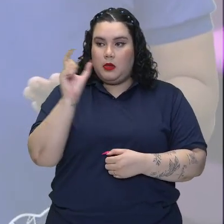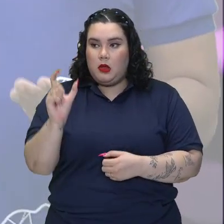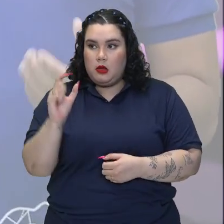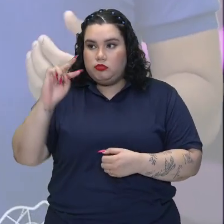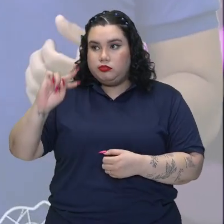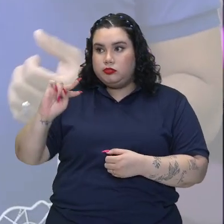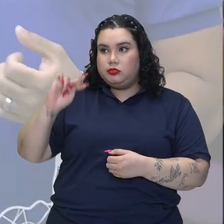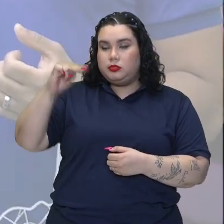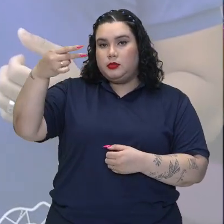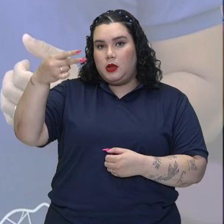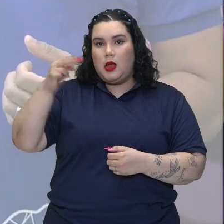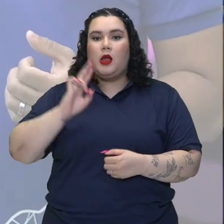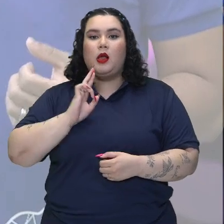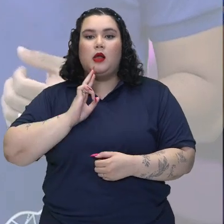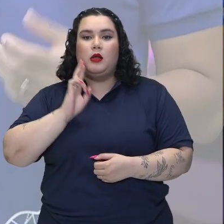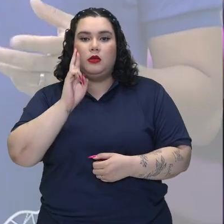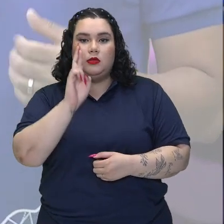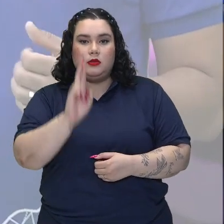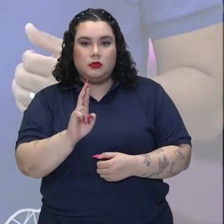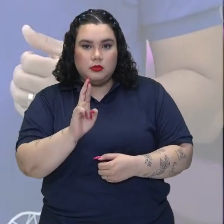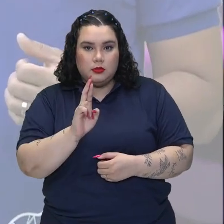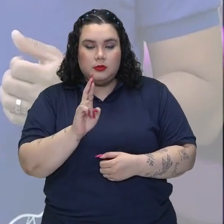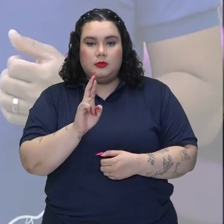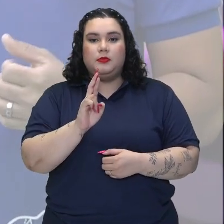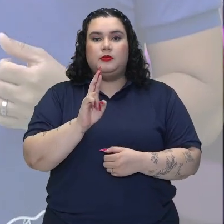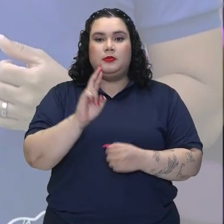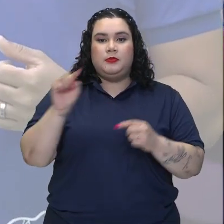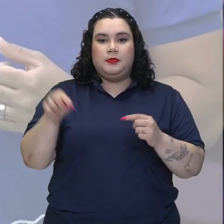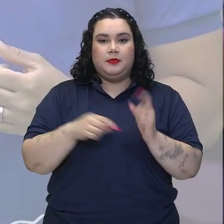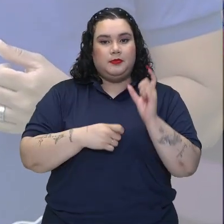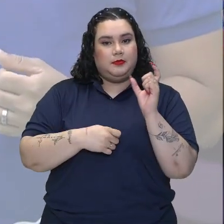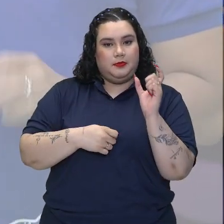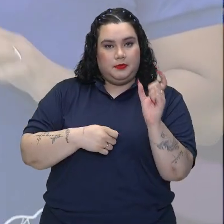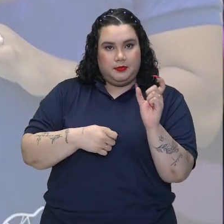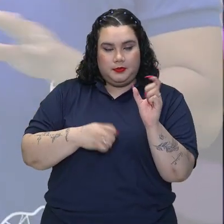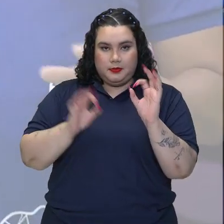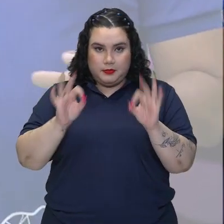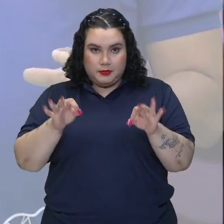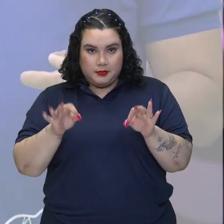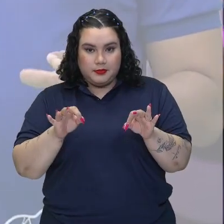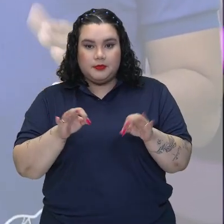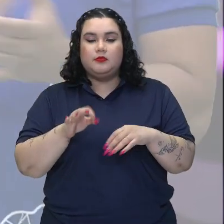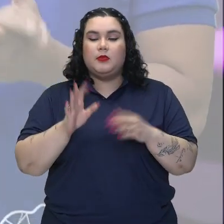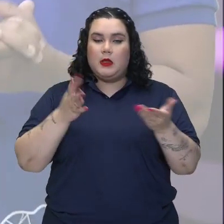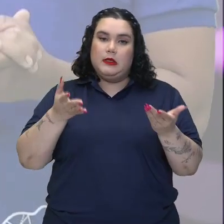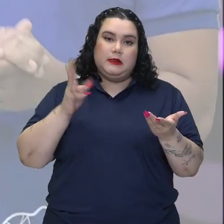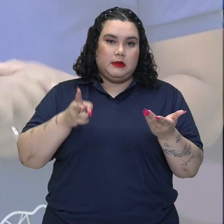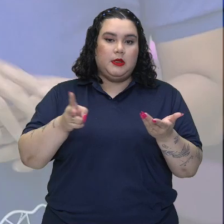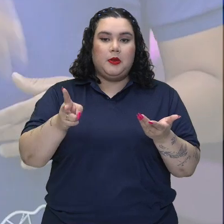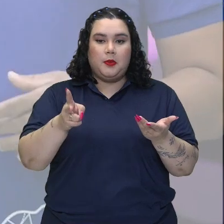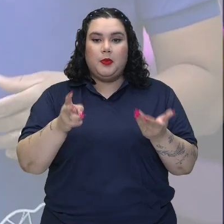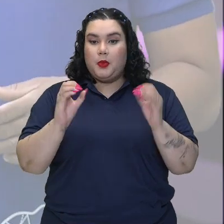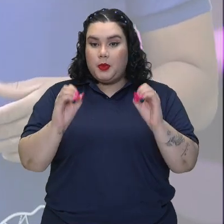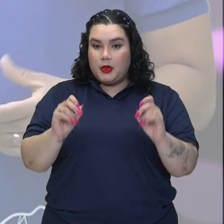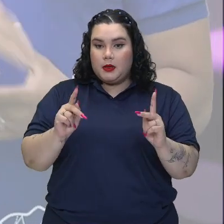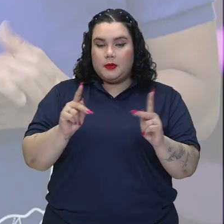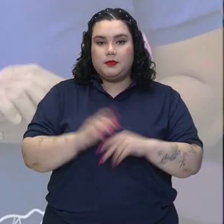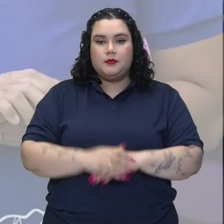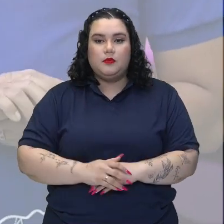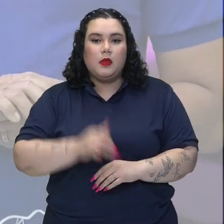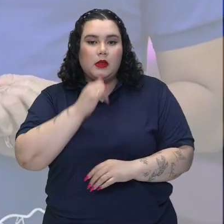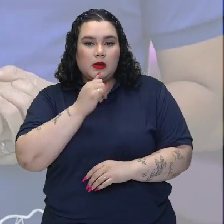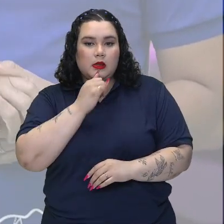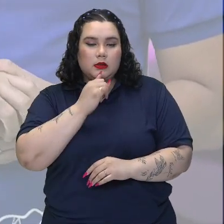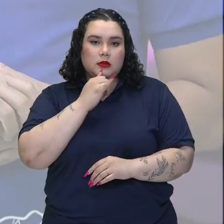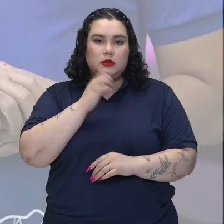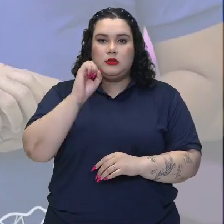ser igual a esse número que eu quero a raiz. Sempre vai ser isso, beleza? Então, por exemplo, se não